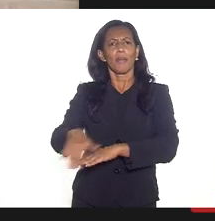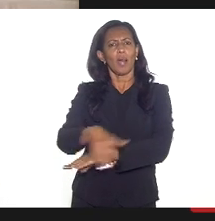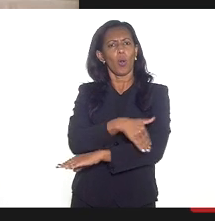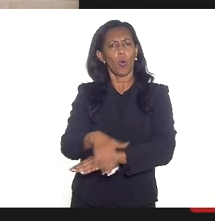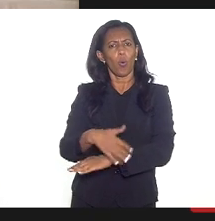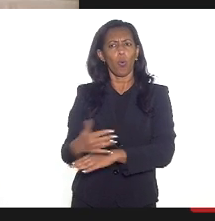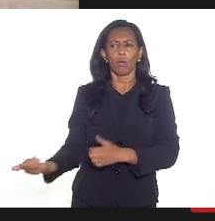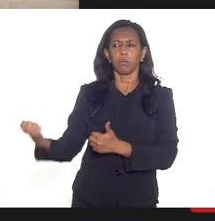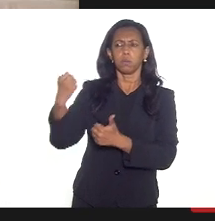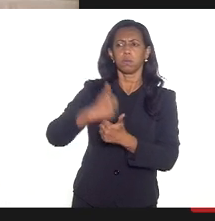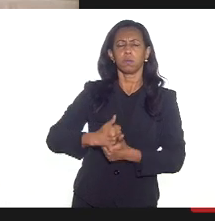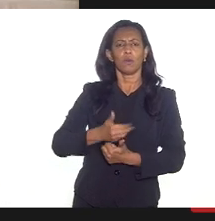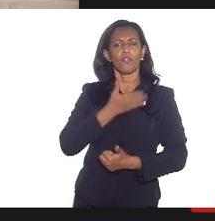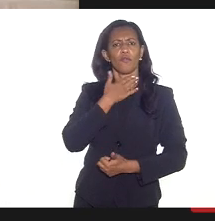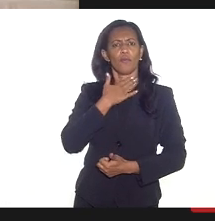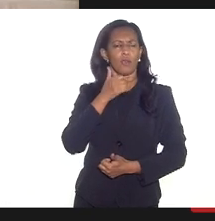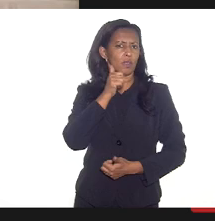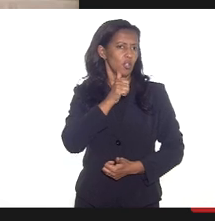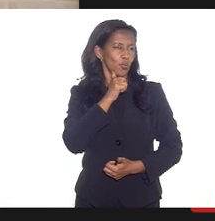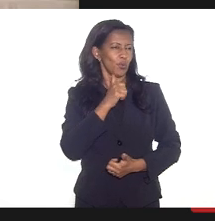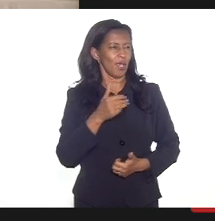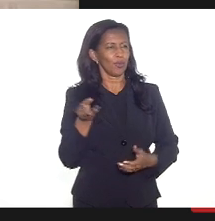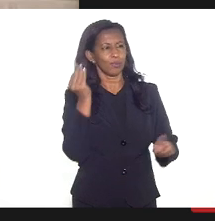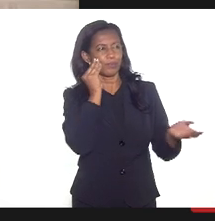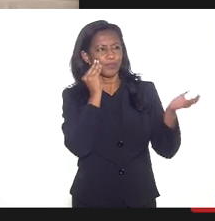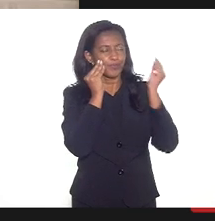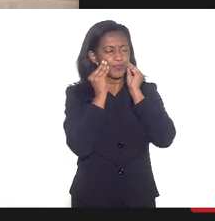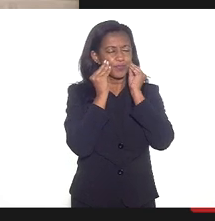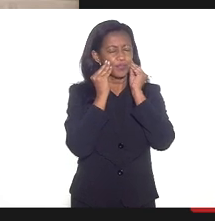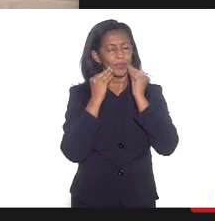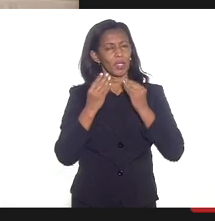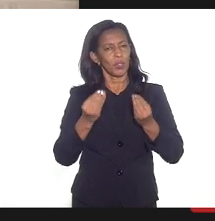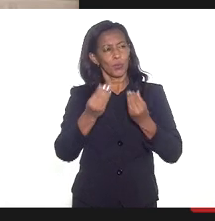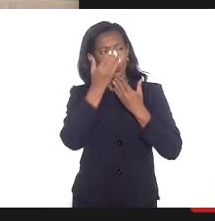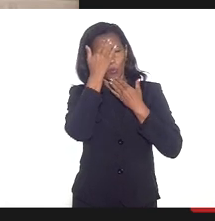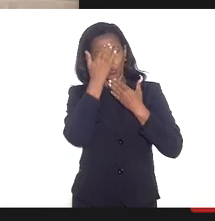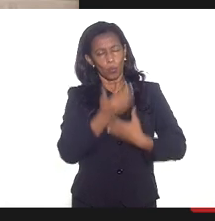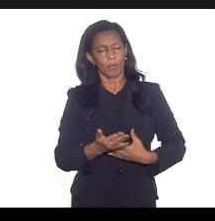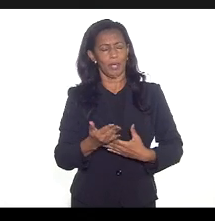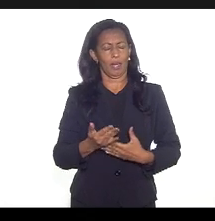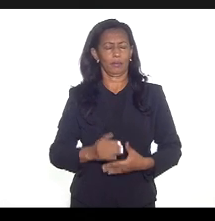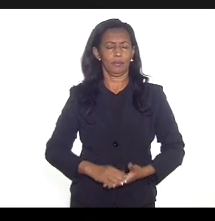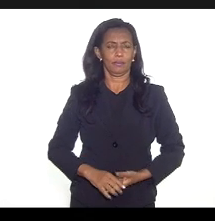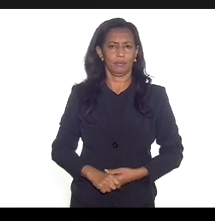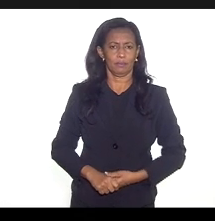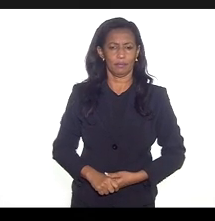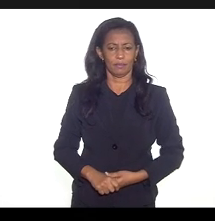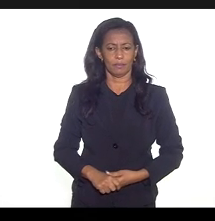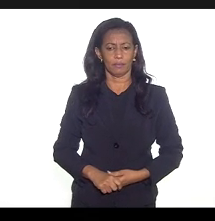voz a todas as mulheres. Um grande beijo e muito obrigado pelo espaço.